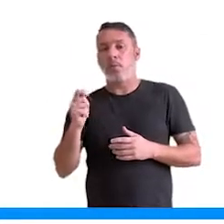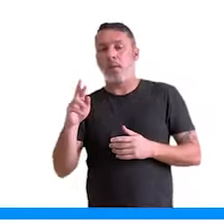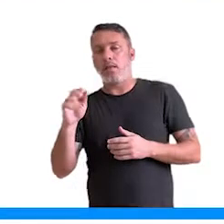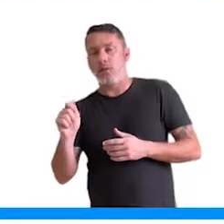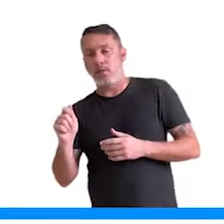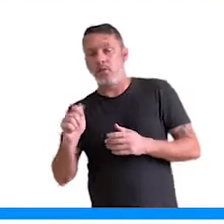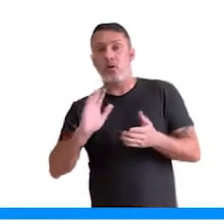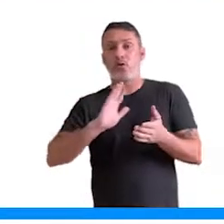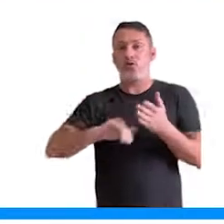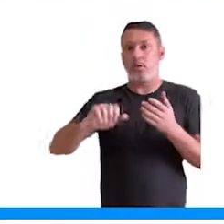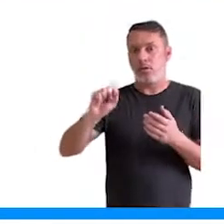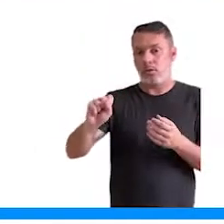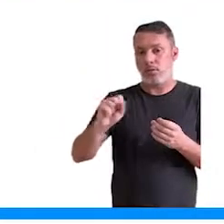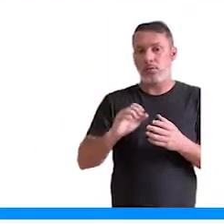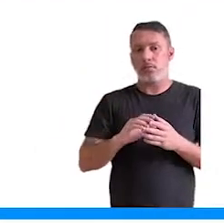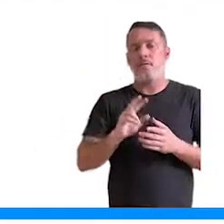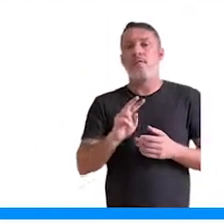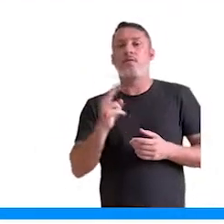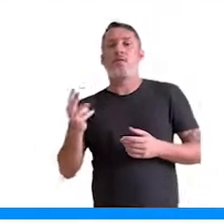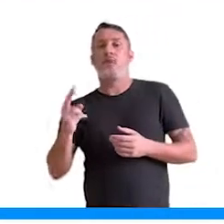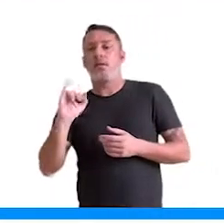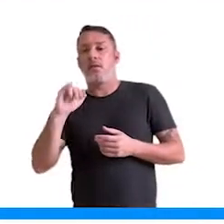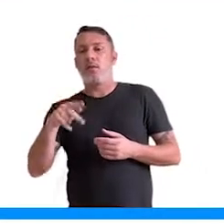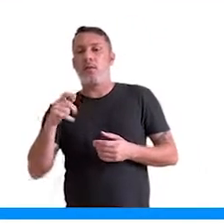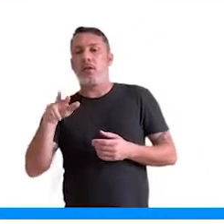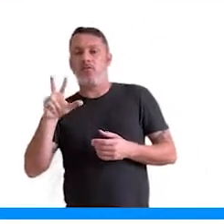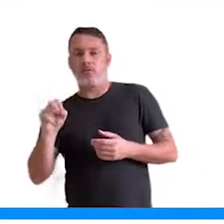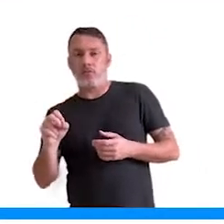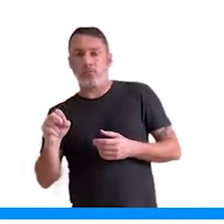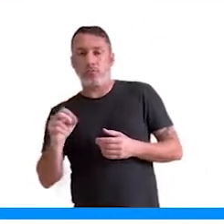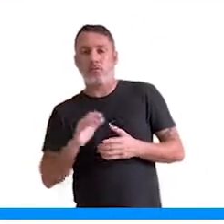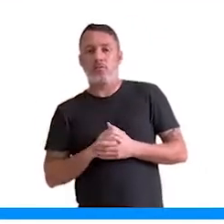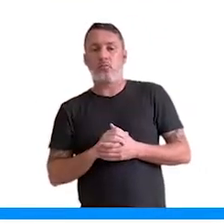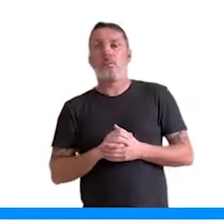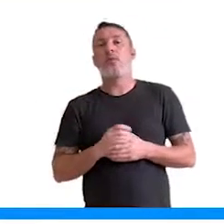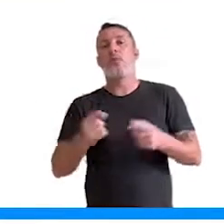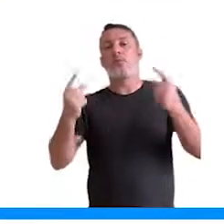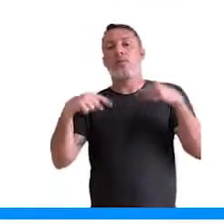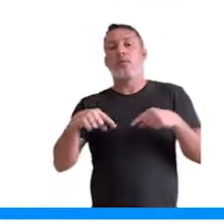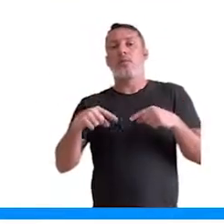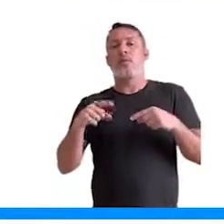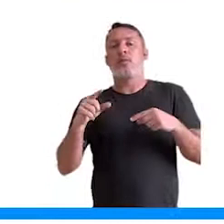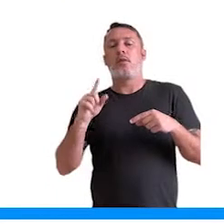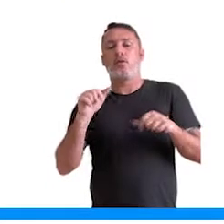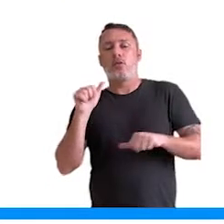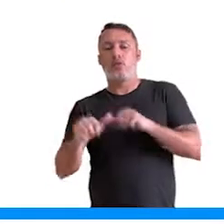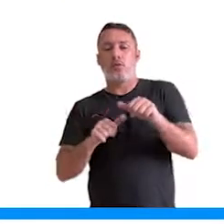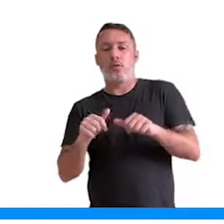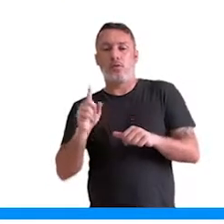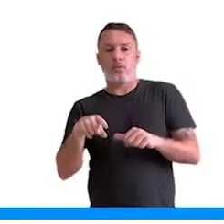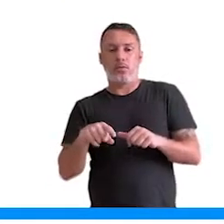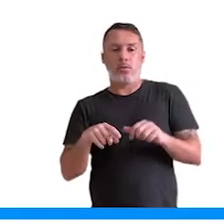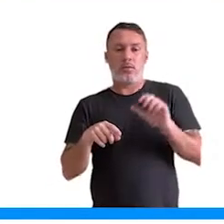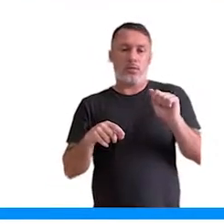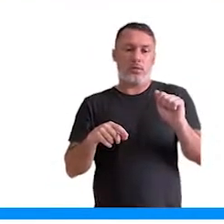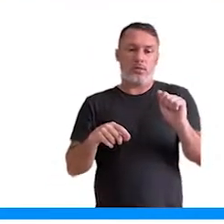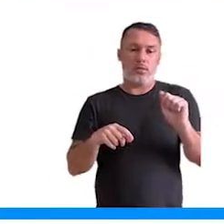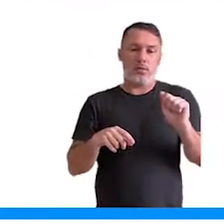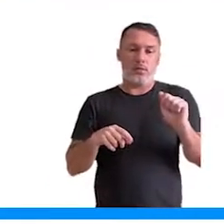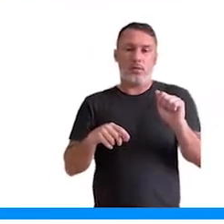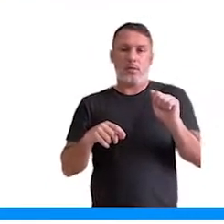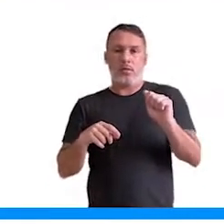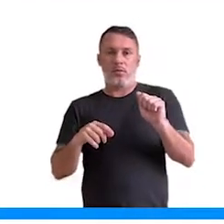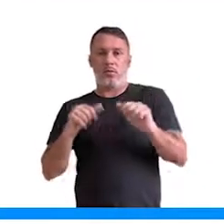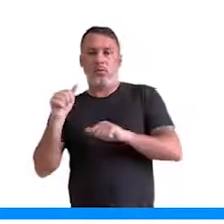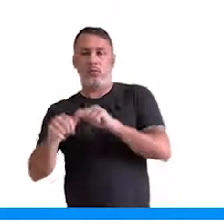parto, tu partes, tiro o S e virou o imperativo. E aí, os de baixo eu vou trocar para A. Então, se termina